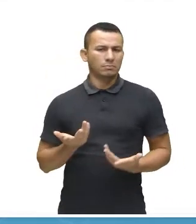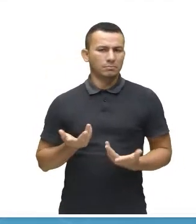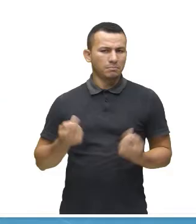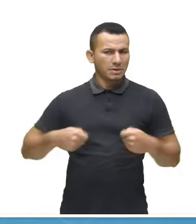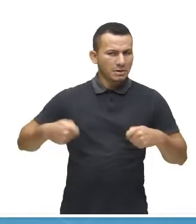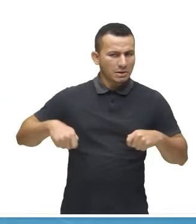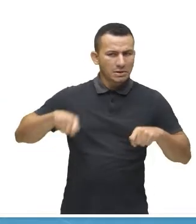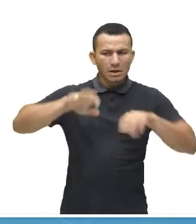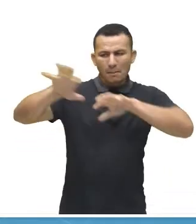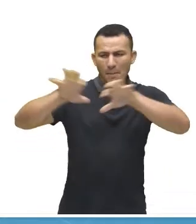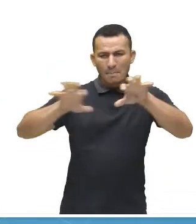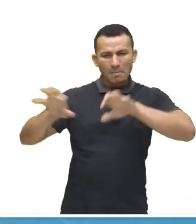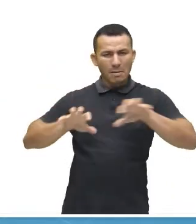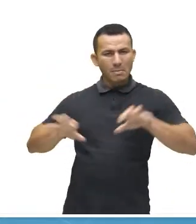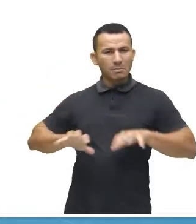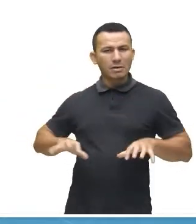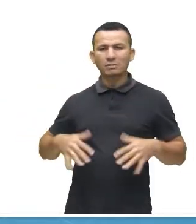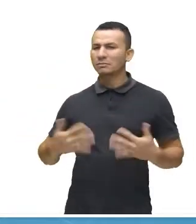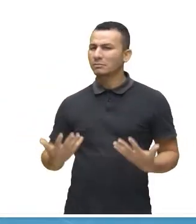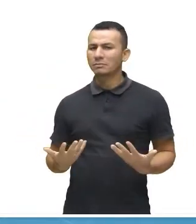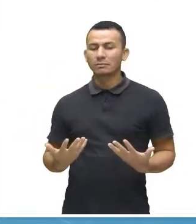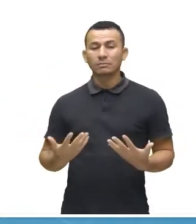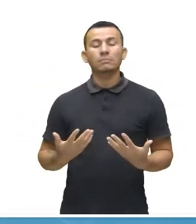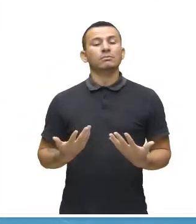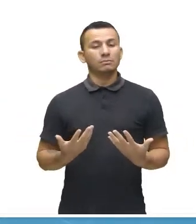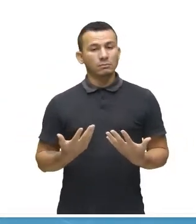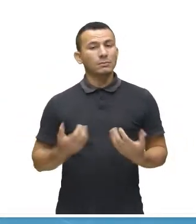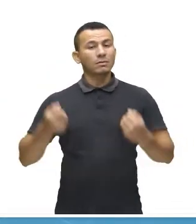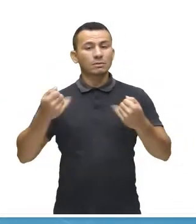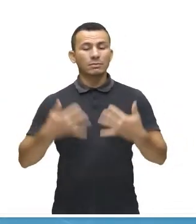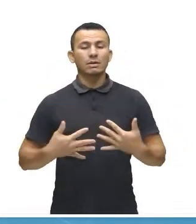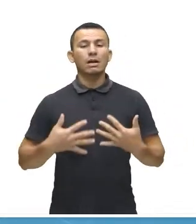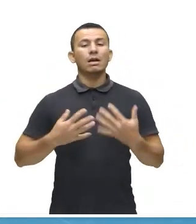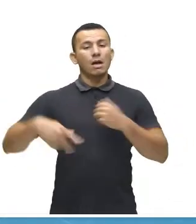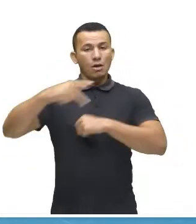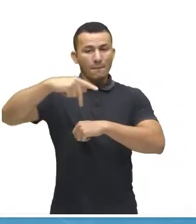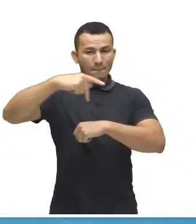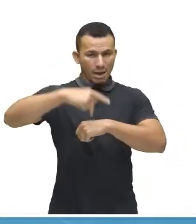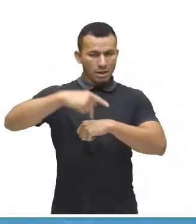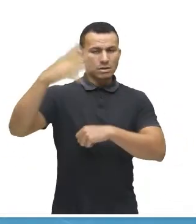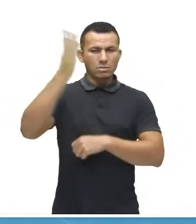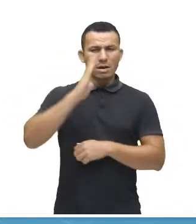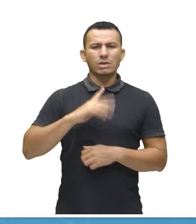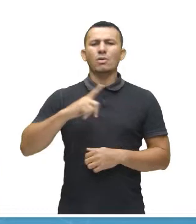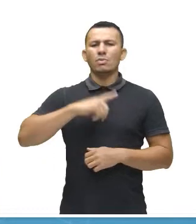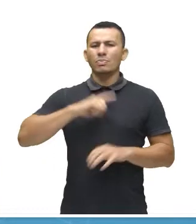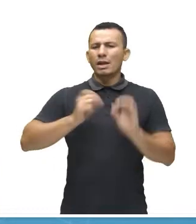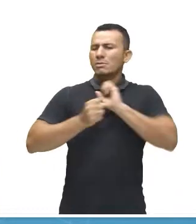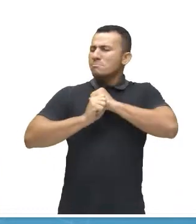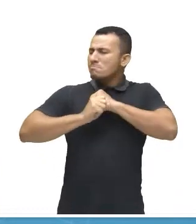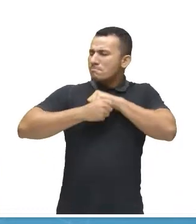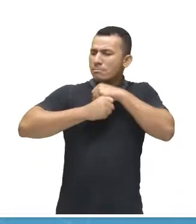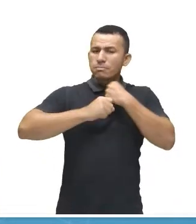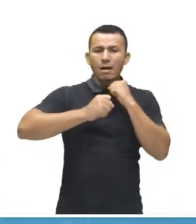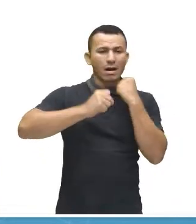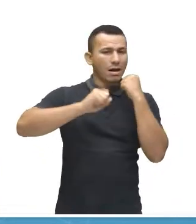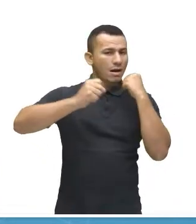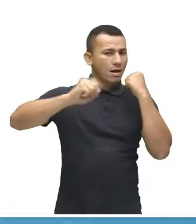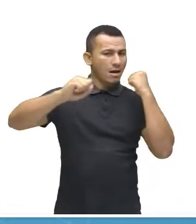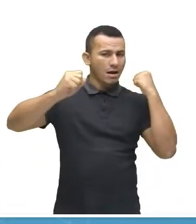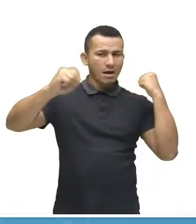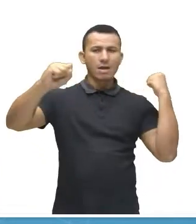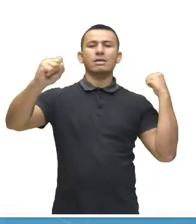ter essa divisão? A gente precisa lembrar, né, que o nosso país ele é muito extenso, ele tem muitas diferenças,